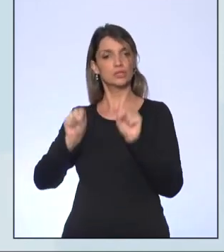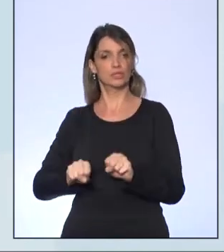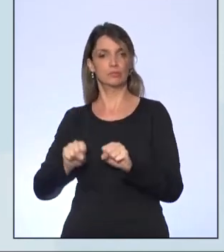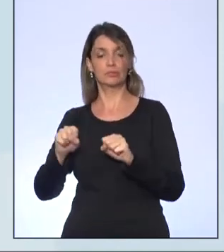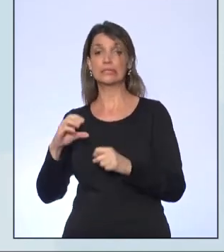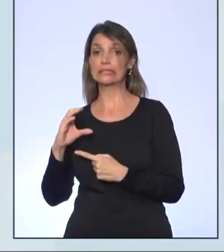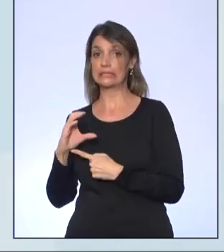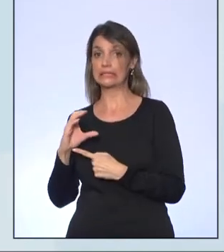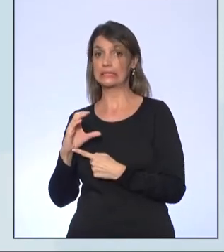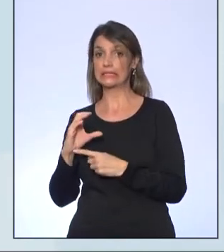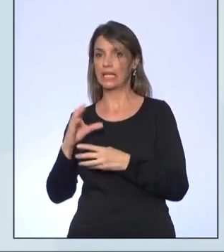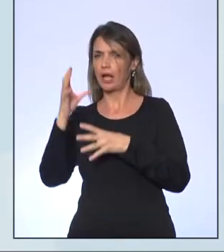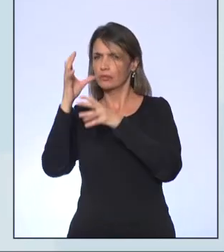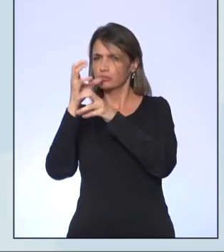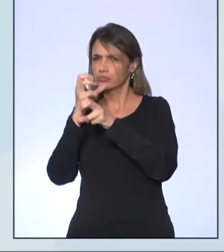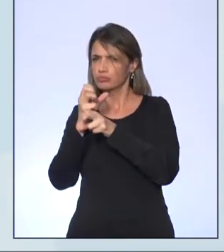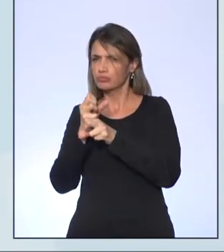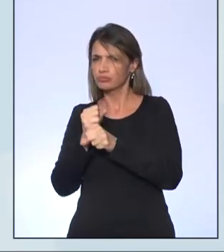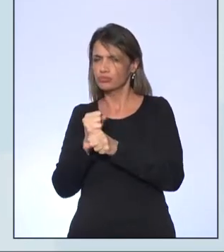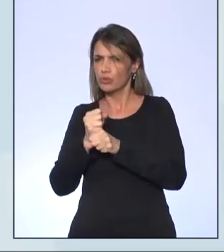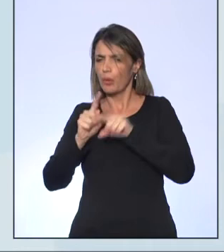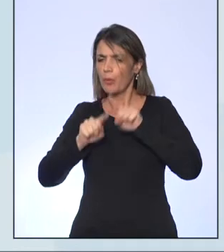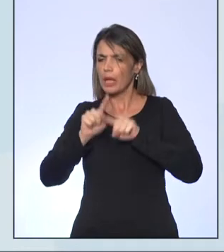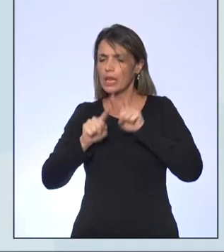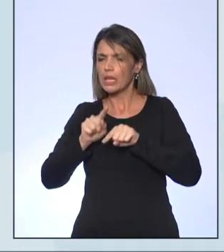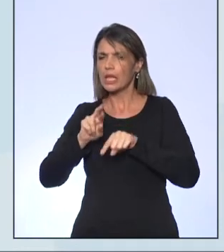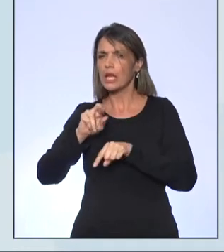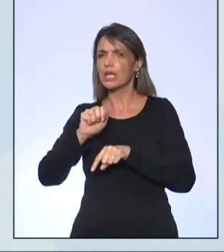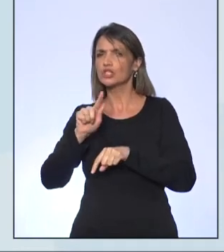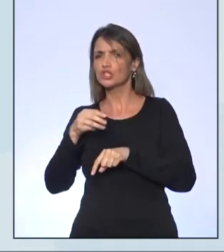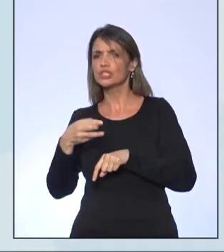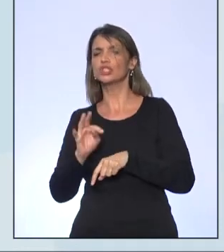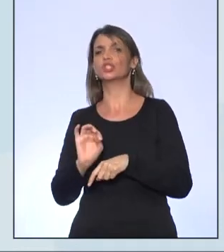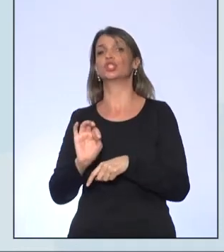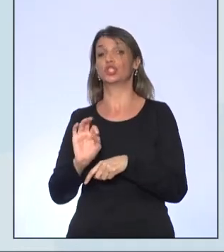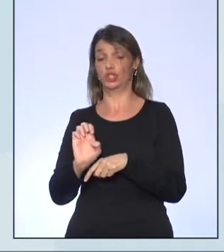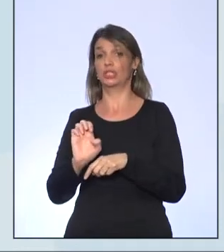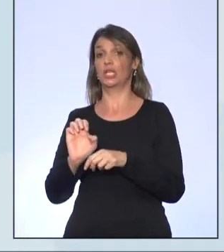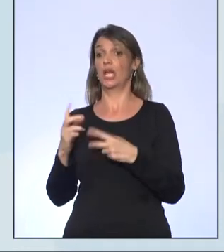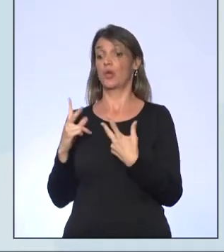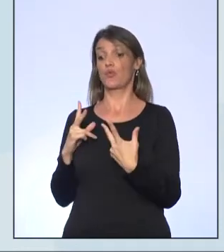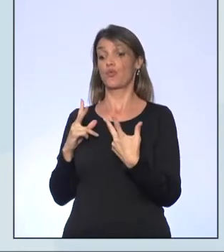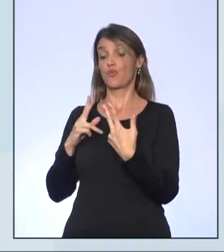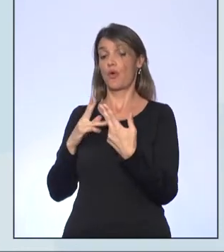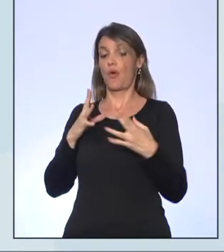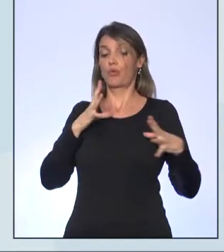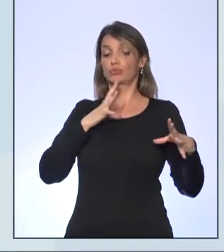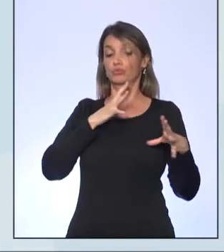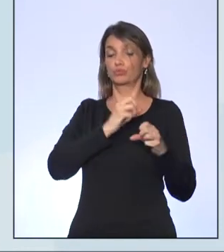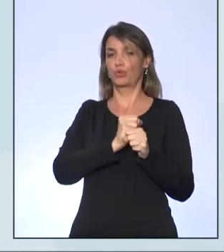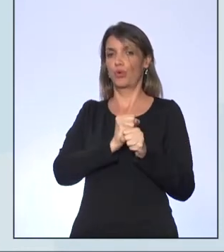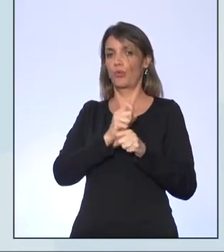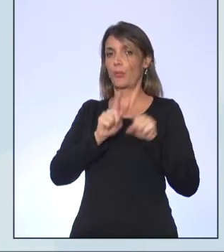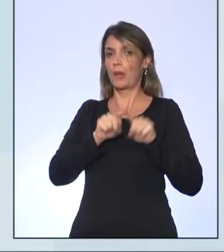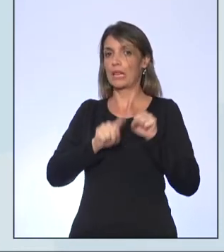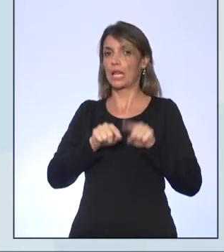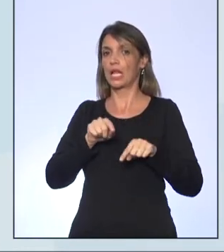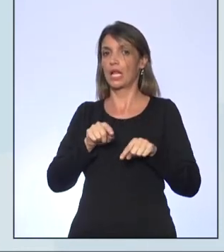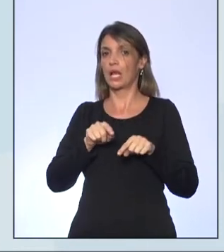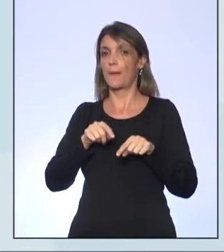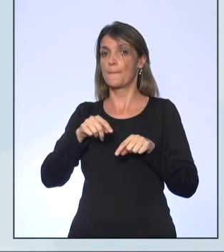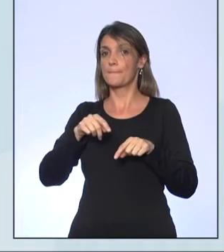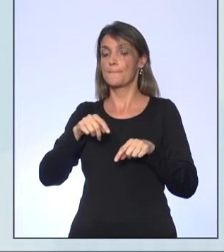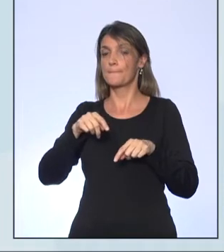C, a soma das quantidades de matéria dos reagentes deve ser igual à soma das quantidades de matéria dos produtos